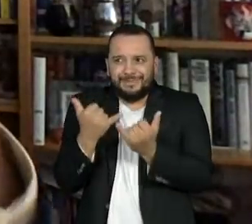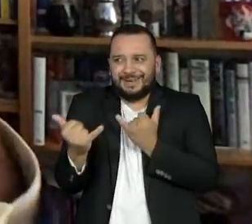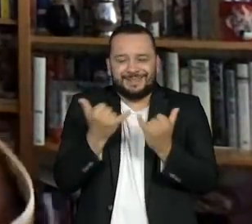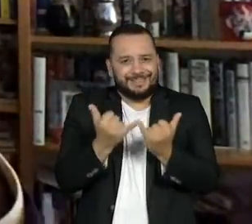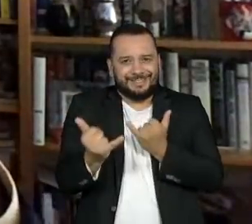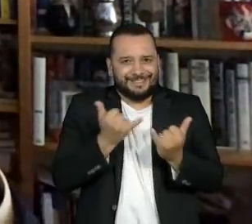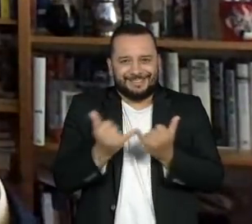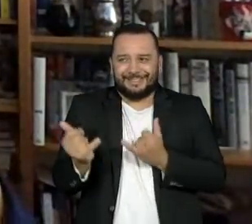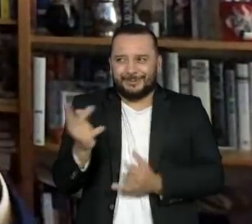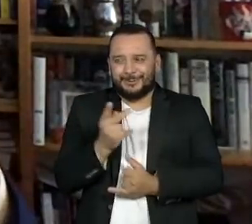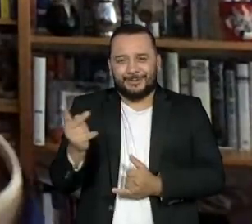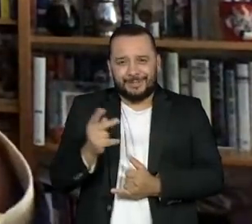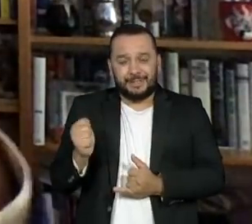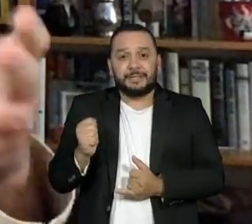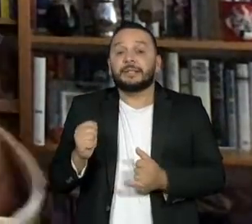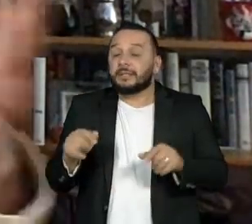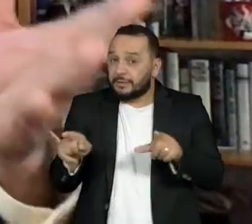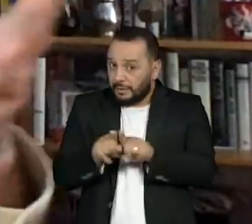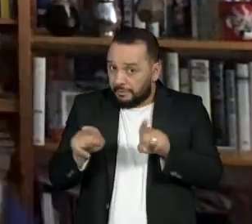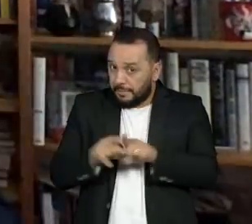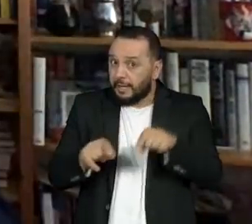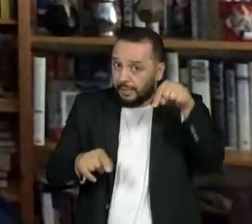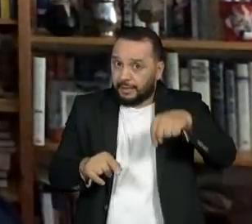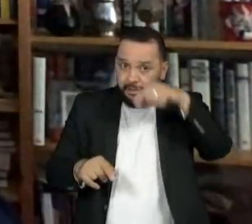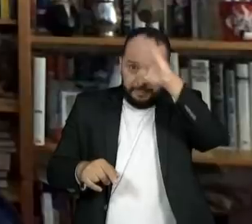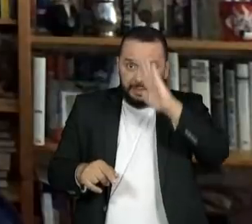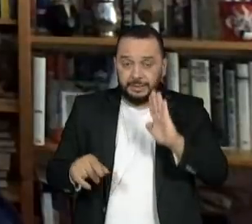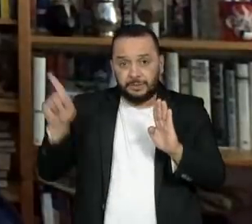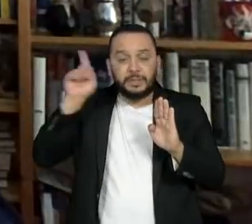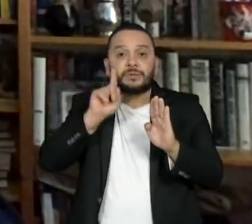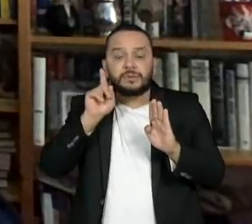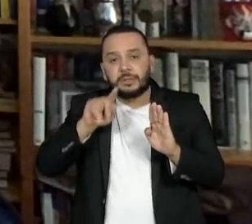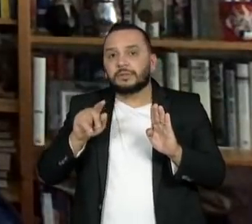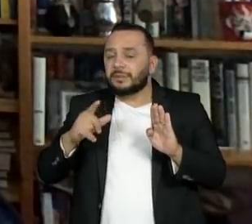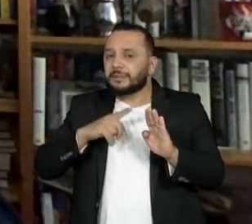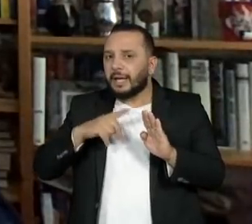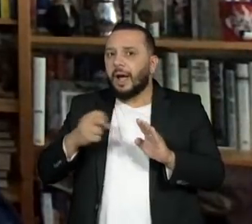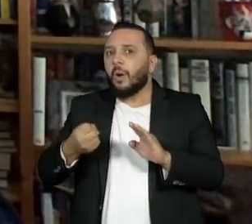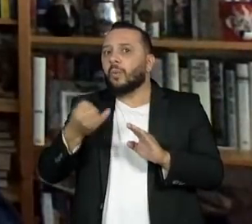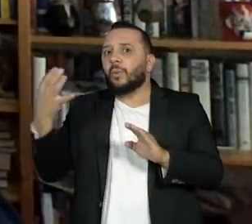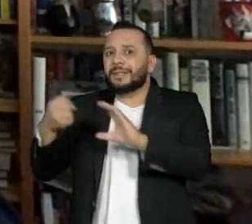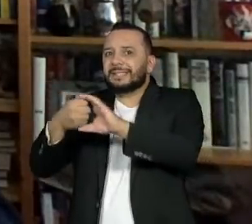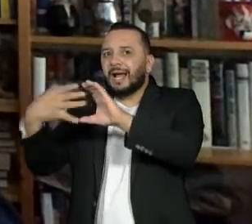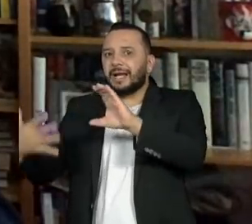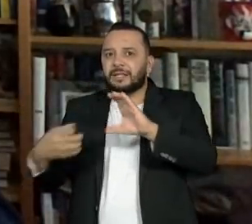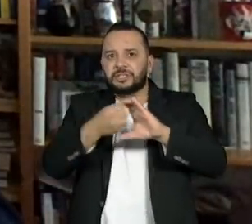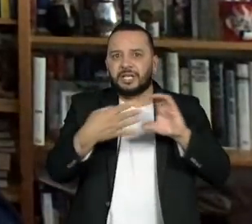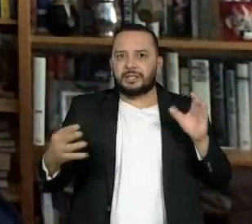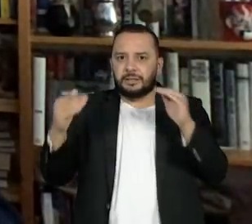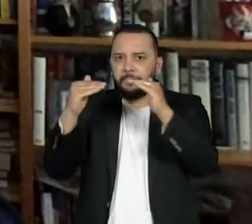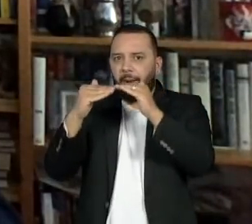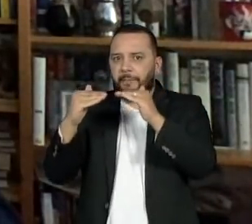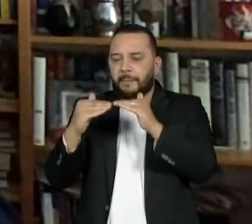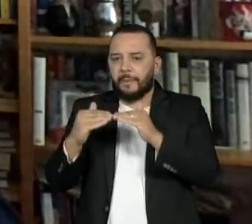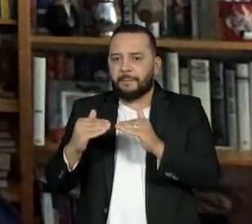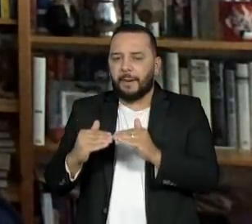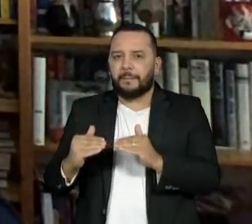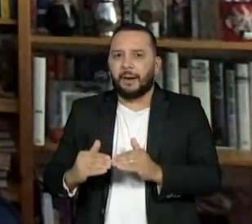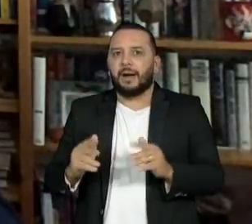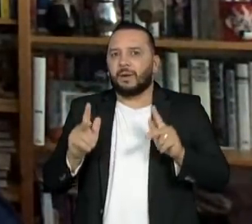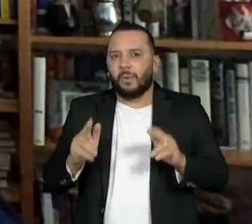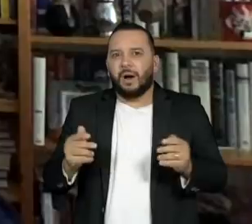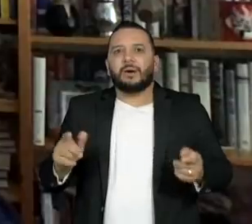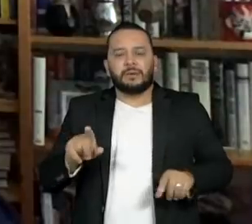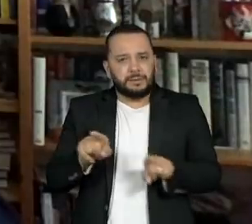Os 2 países são muito parecidos em muitos aspectos, e eu acho que faz